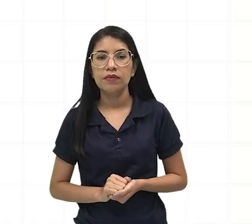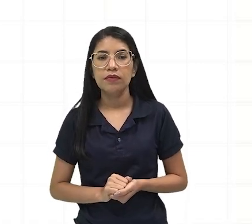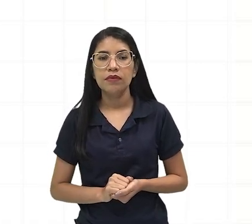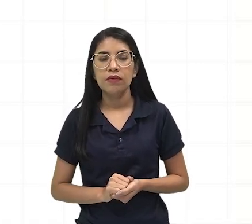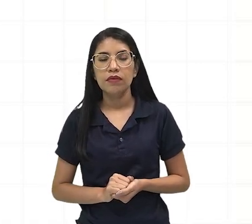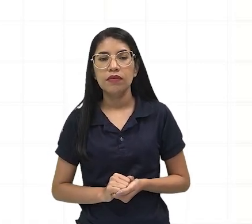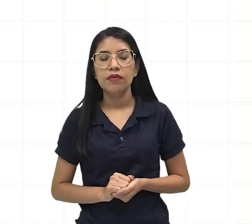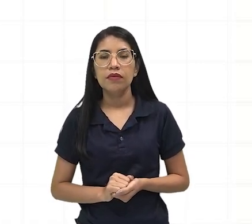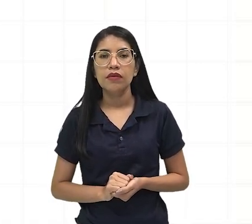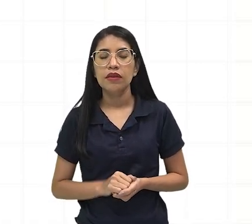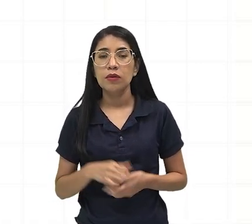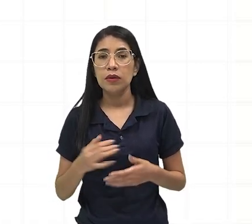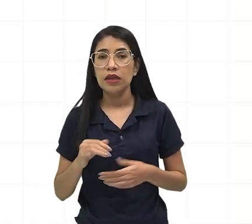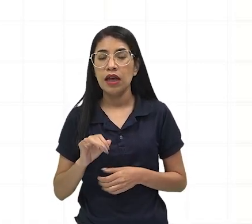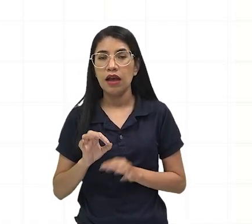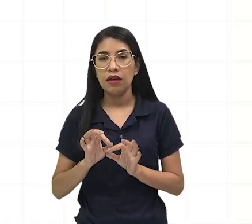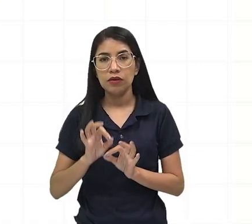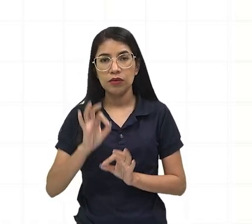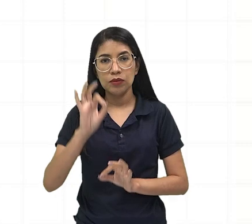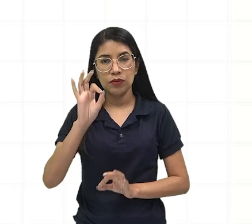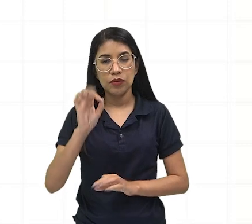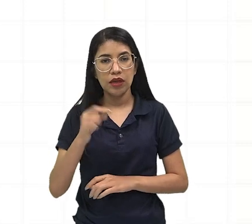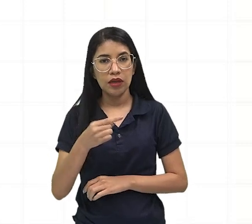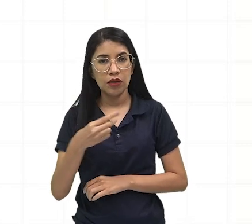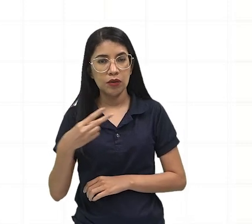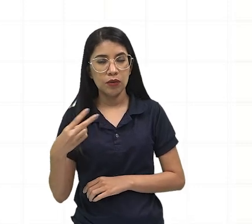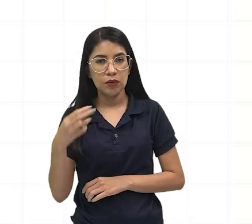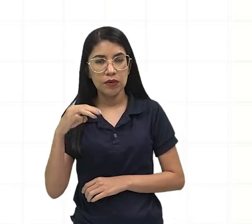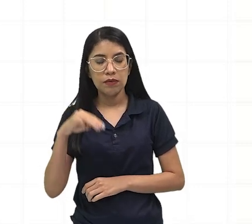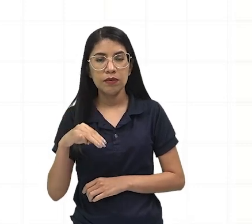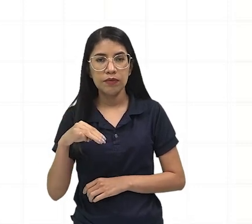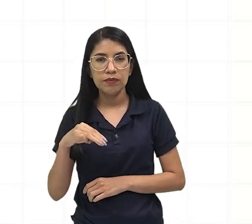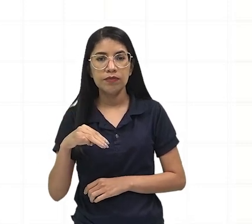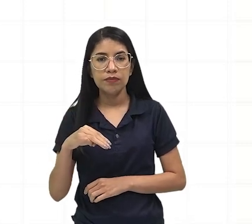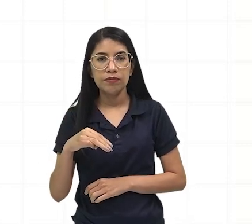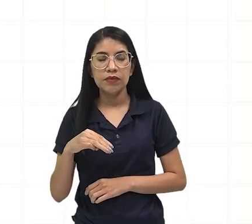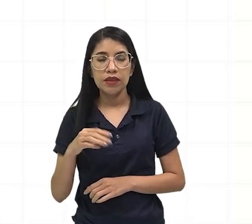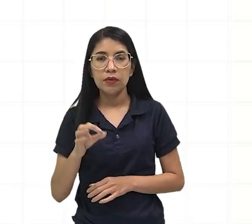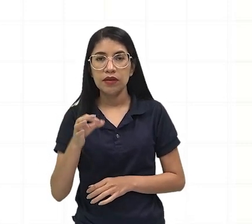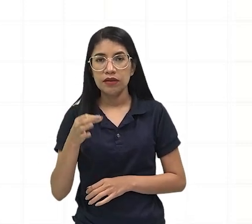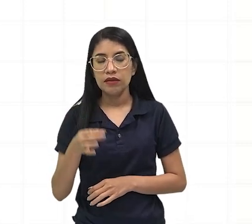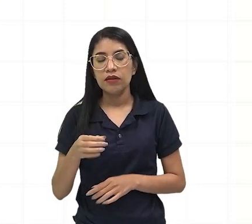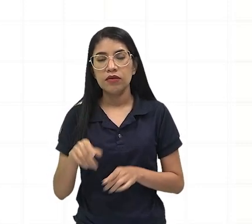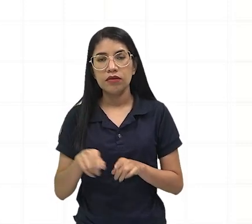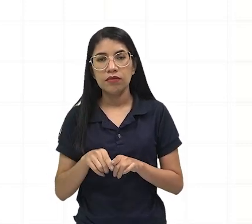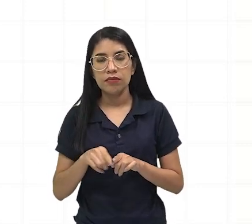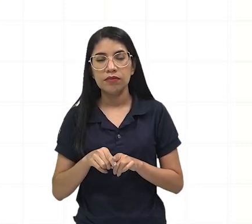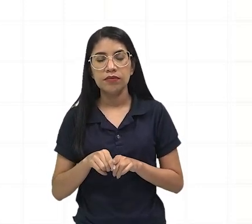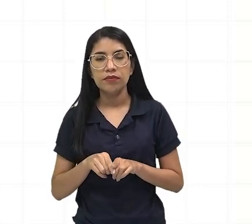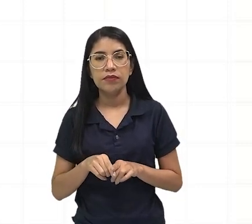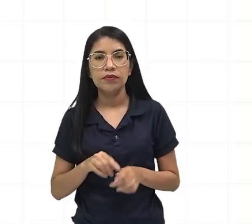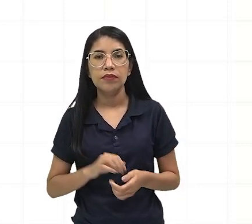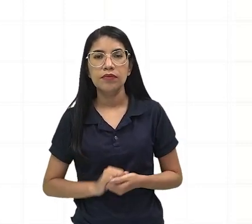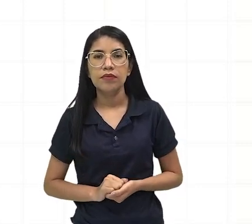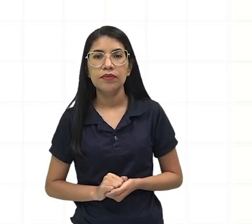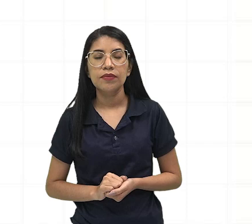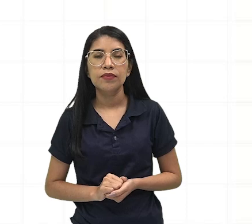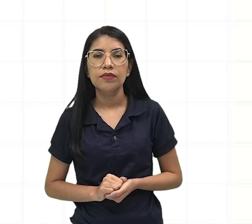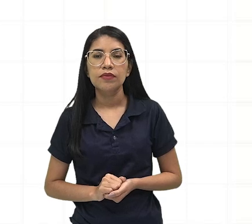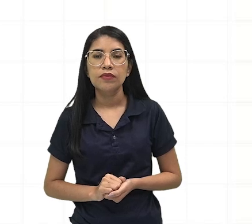mesmo fala aqui, ó, se a altura do tanque é de 12 metros. Então já está falando que a altura do tanque é de 12